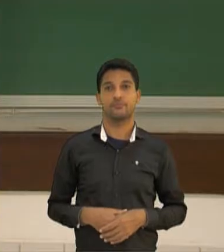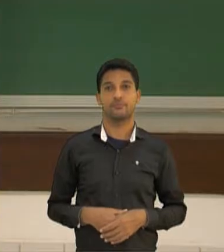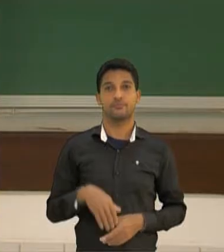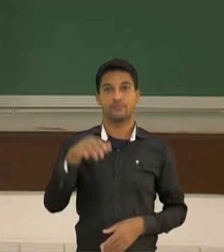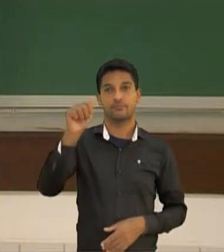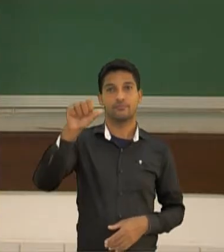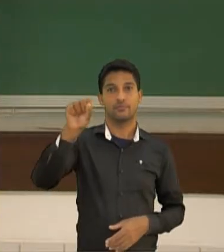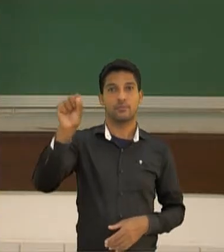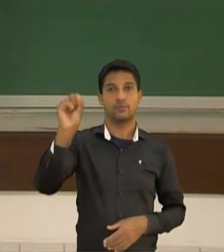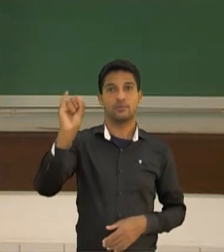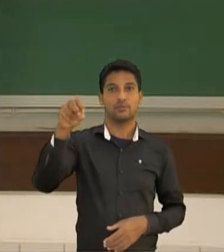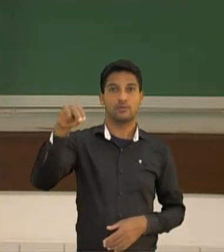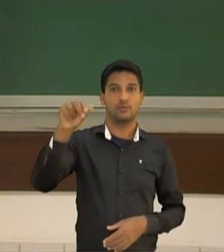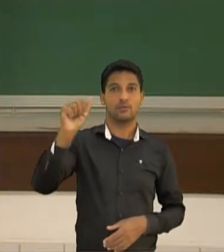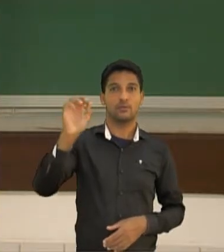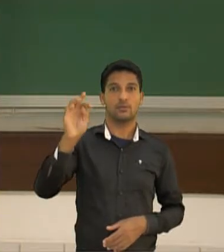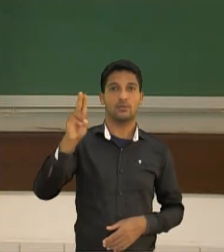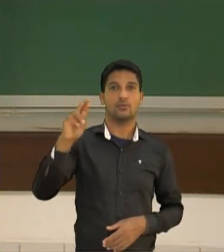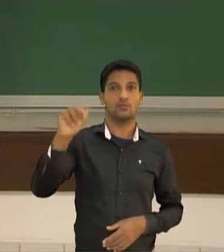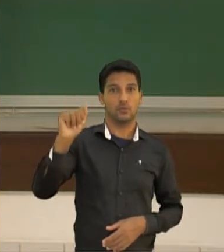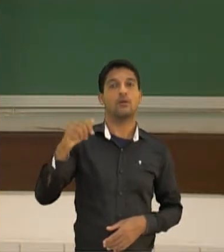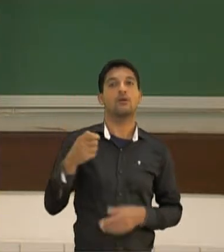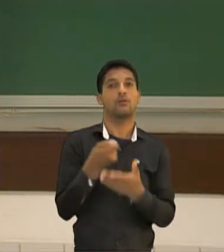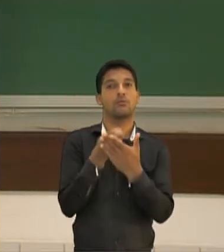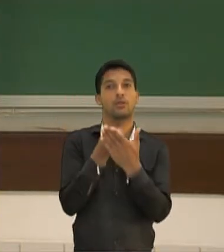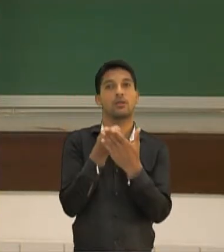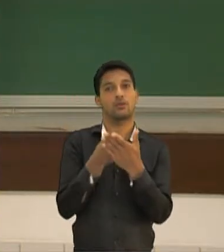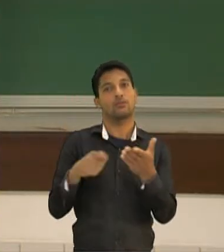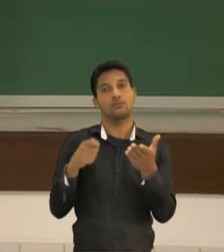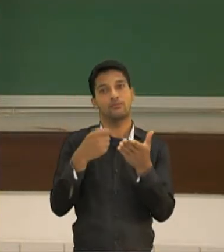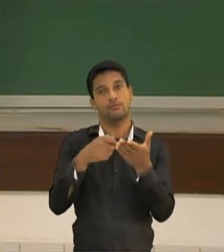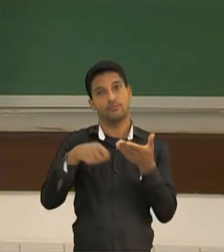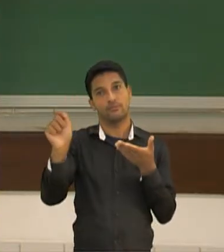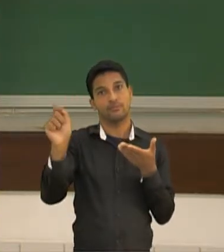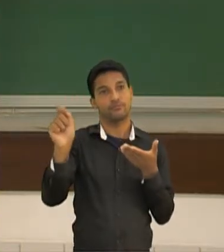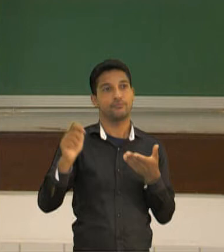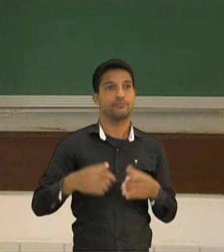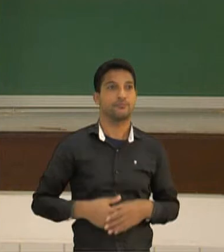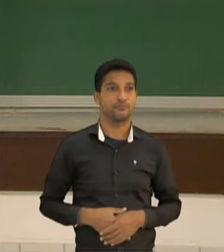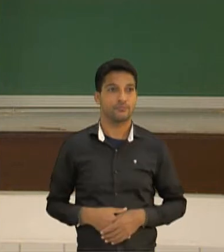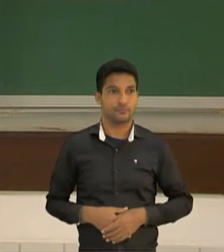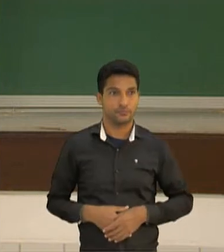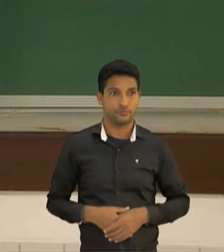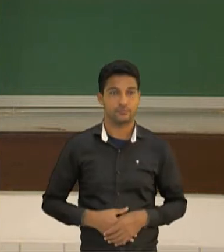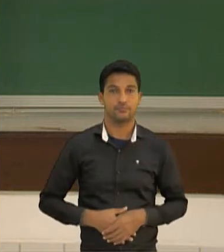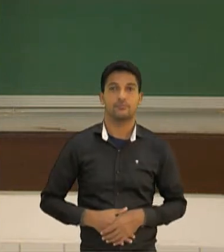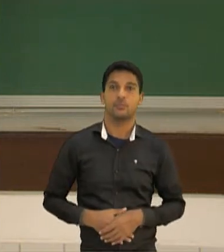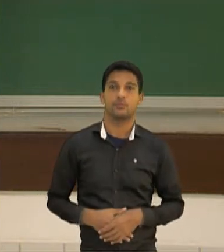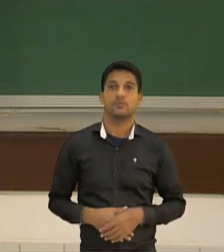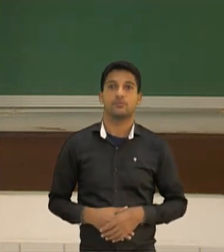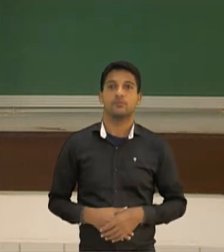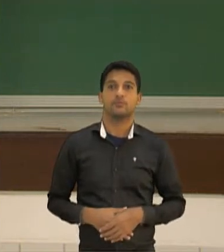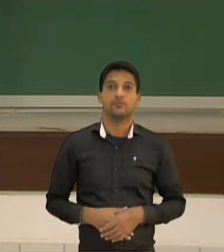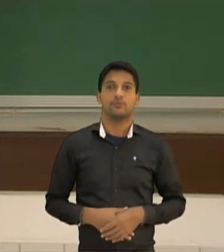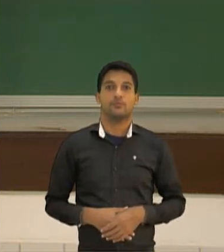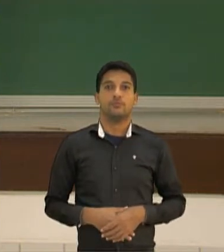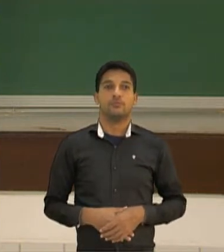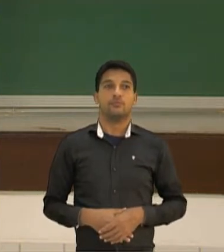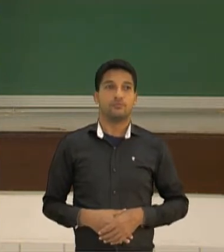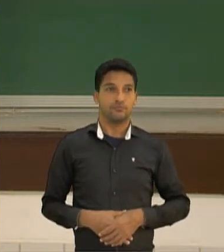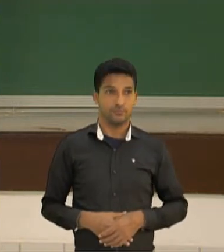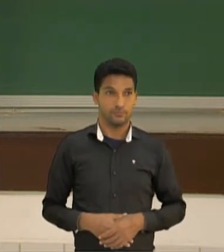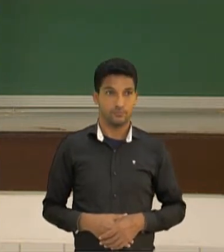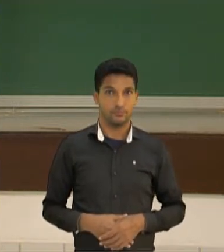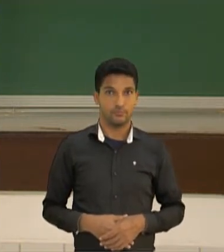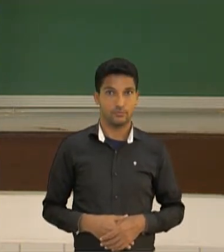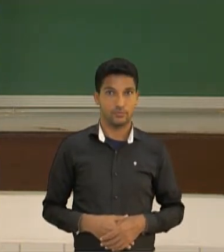vá facilitar ela assinar documentos, que a gente chama de rubrica ou rúbrica, né? Ambas as palavras aí estão corretas. E se ela